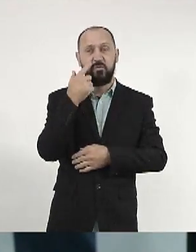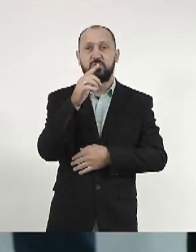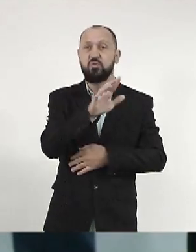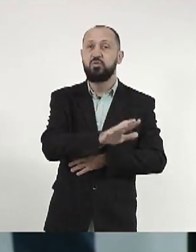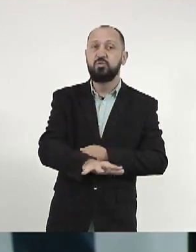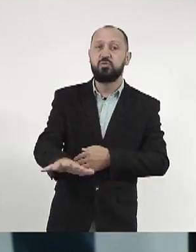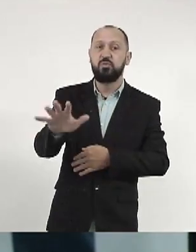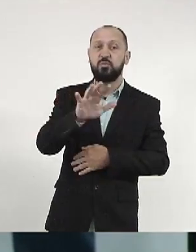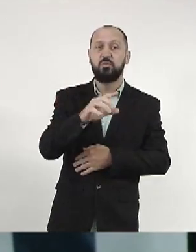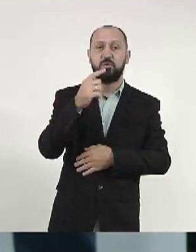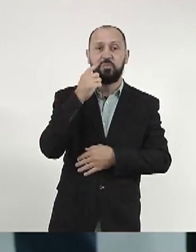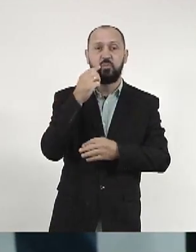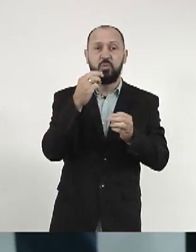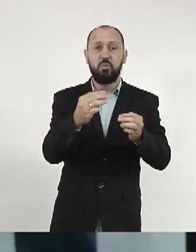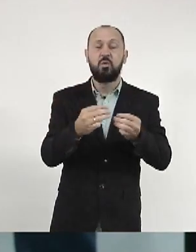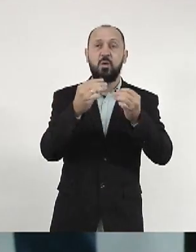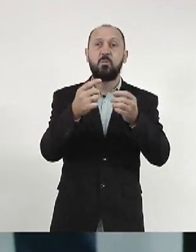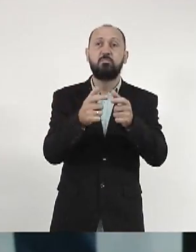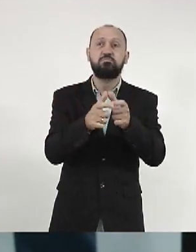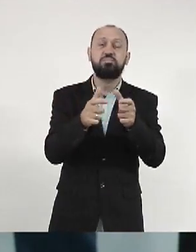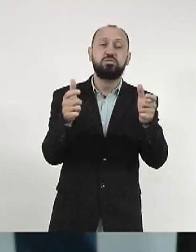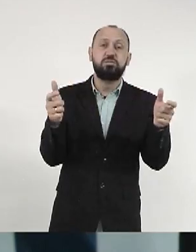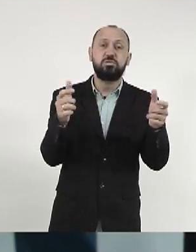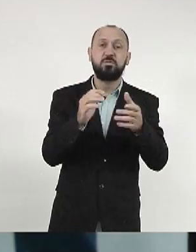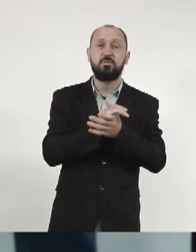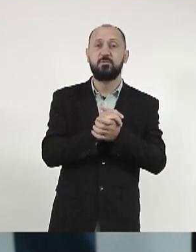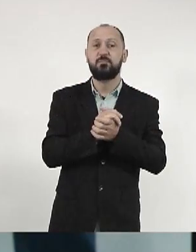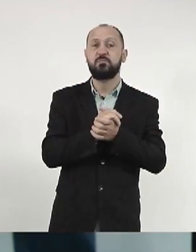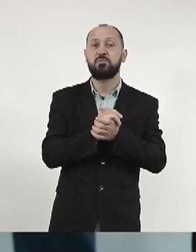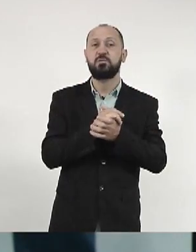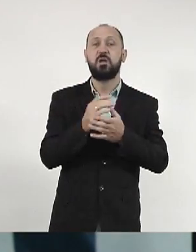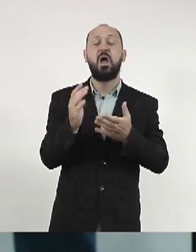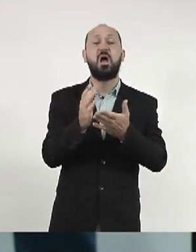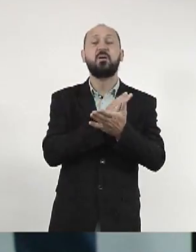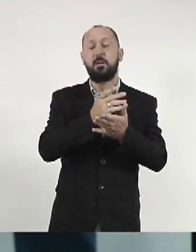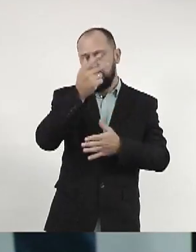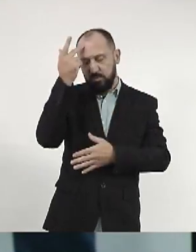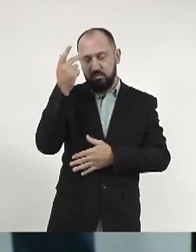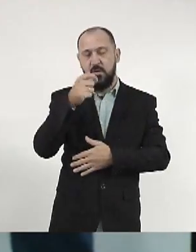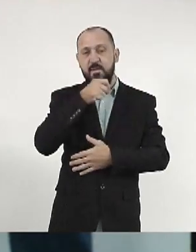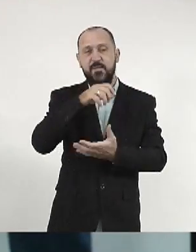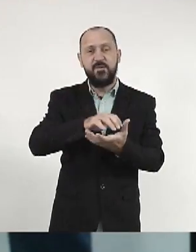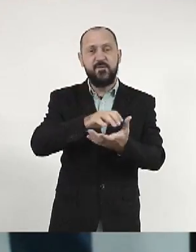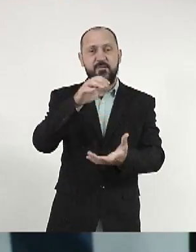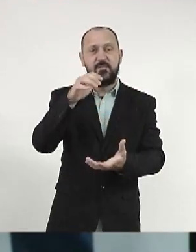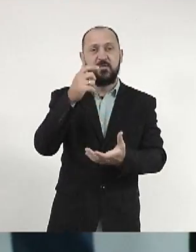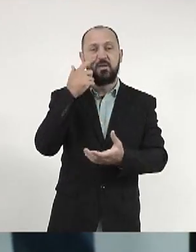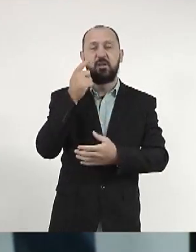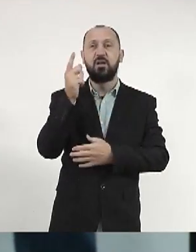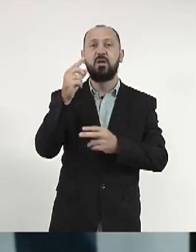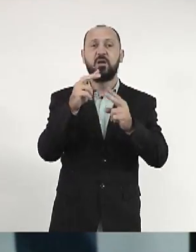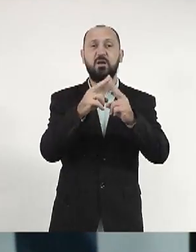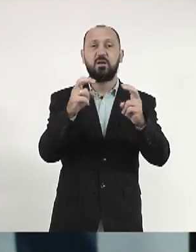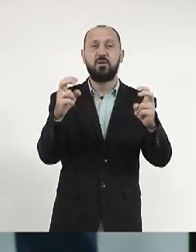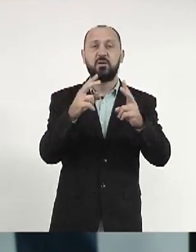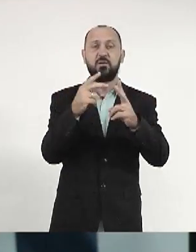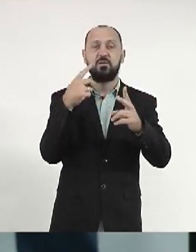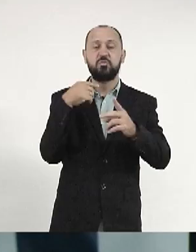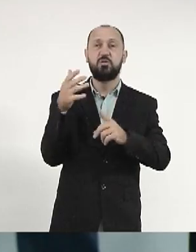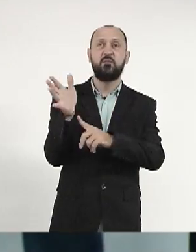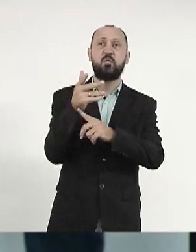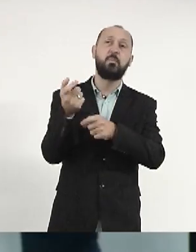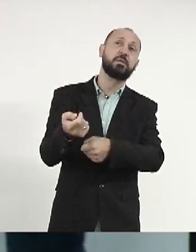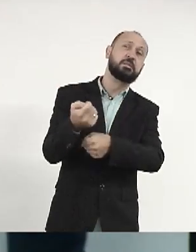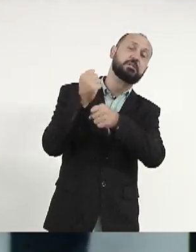generaliza, o movimento foi muito grande e tinha gente velho, igual a mulher de Santa Catarina, apenas com uma